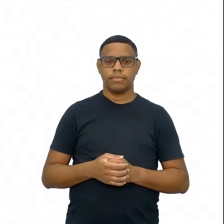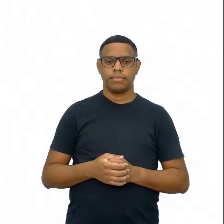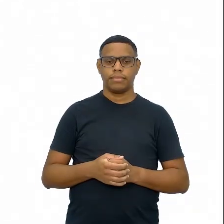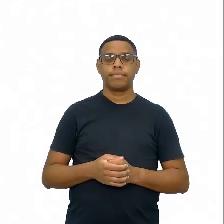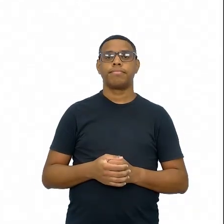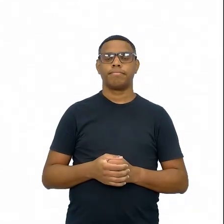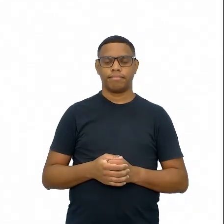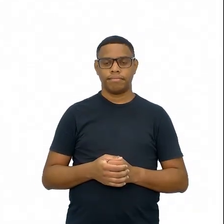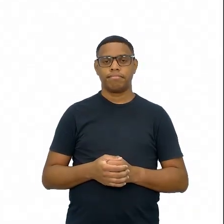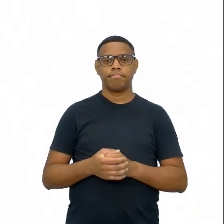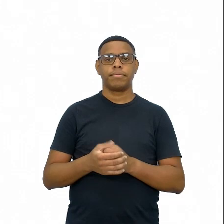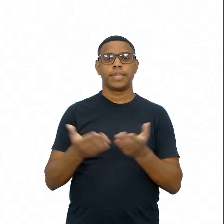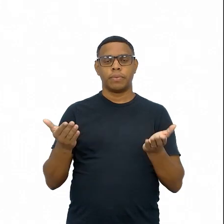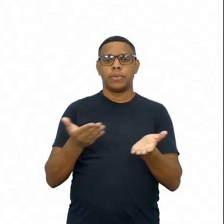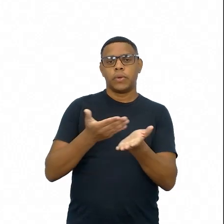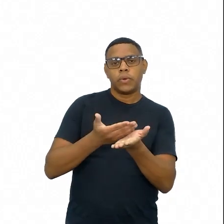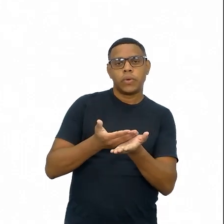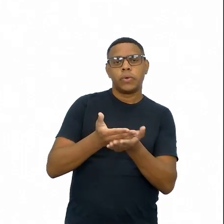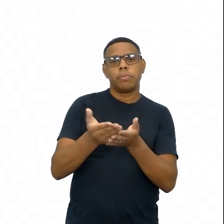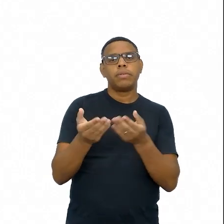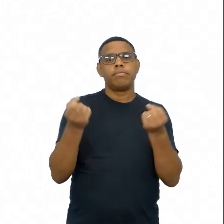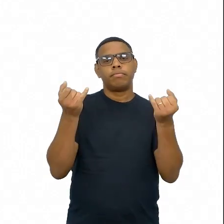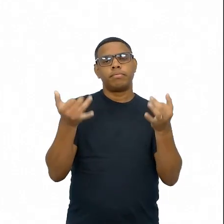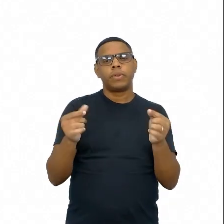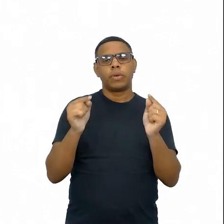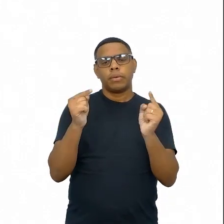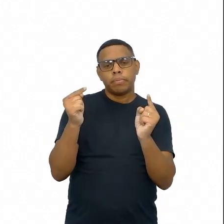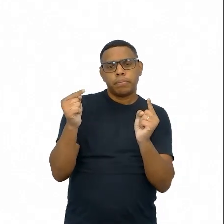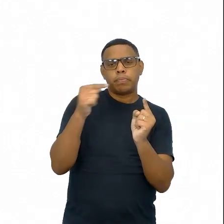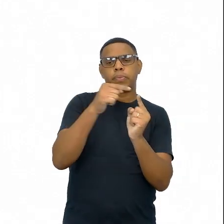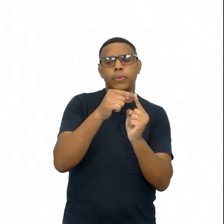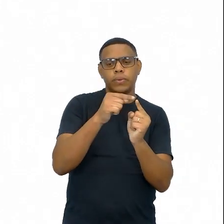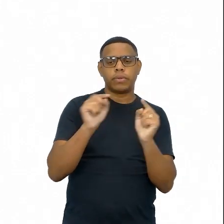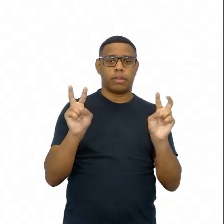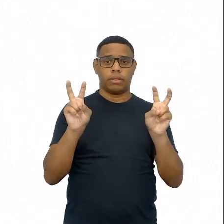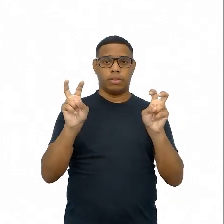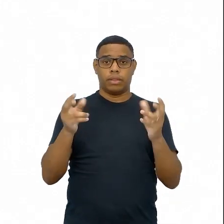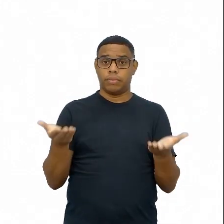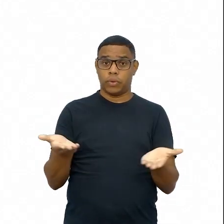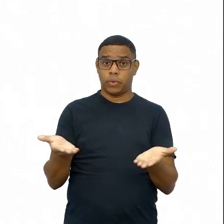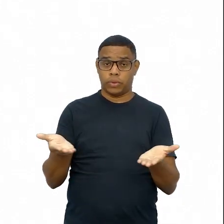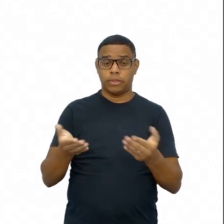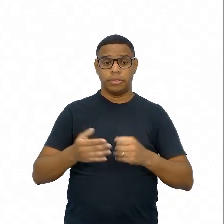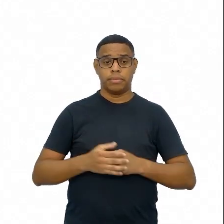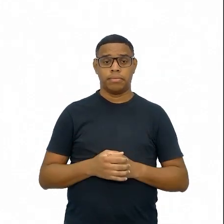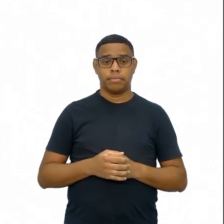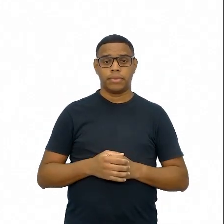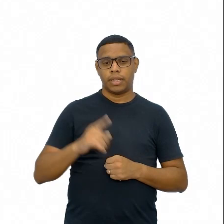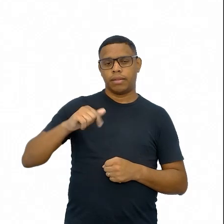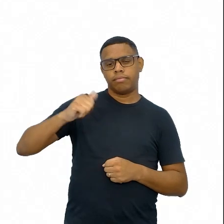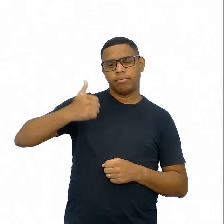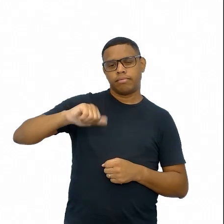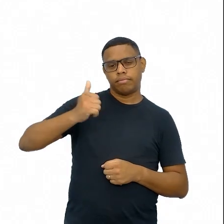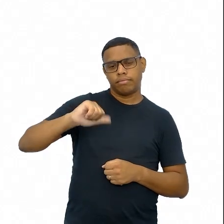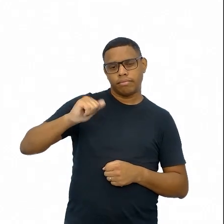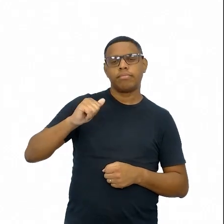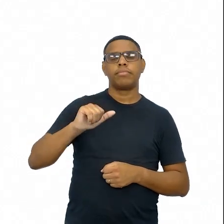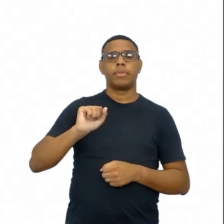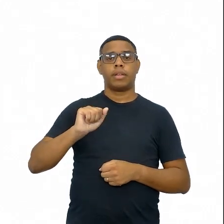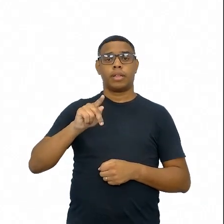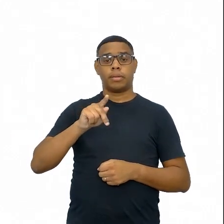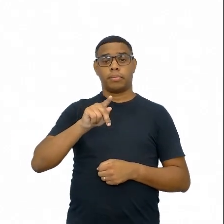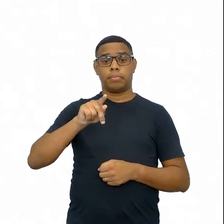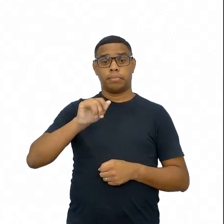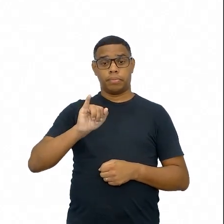Bom, sempre iniciando aqui com os objetivos da nossa pauta de hoje, que é analisar os dados da